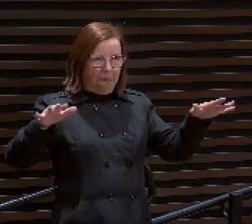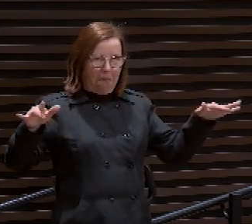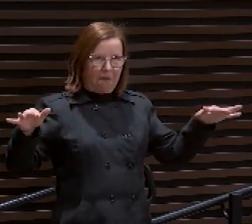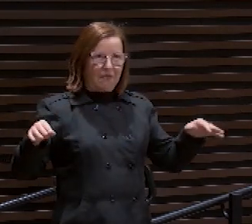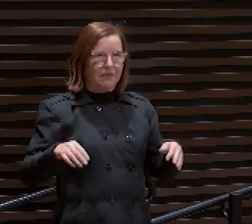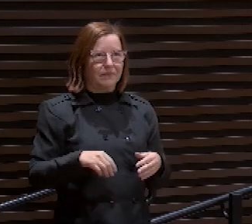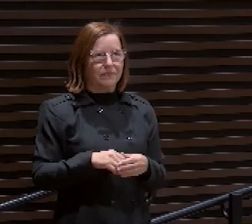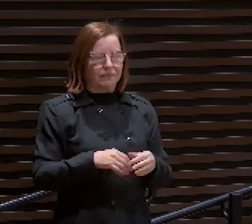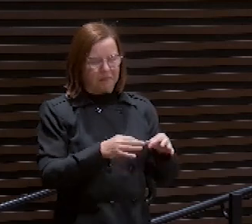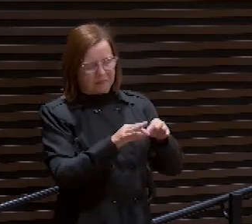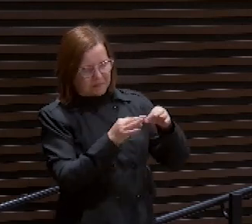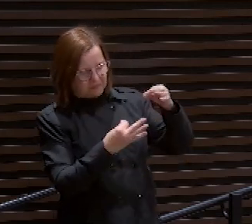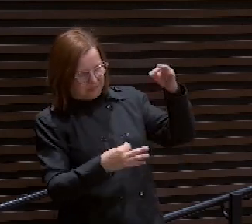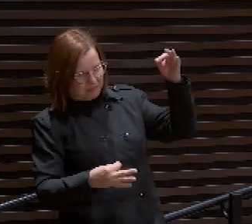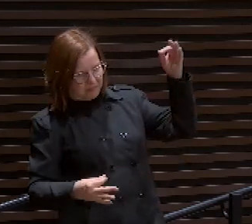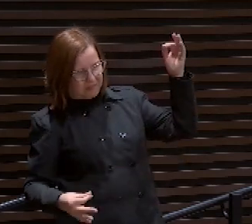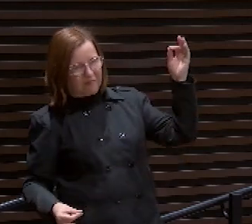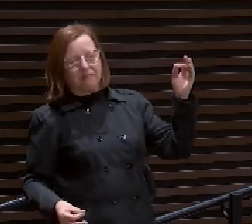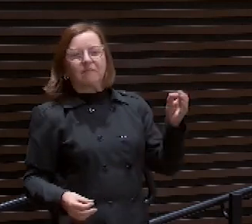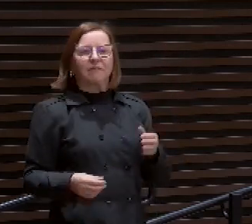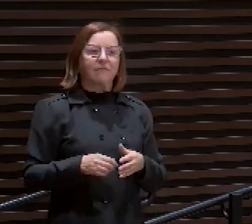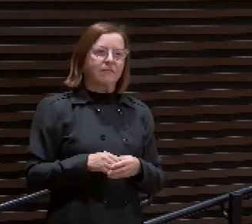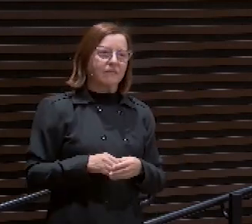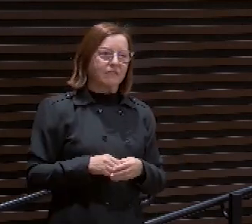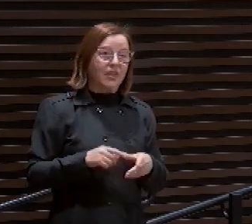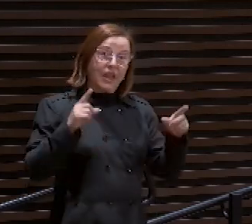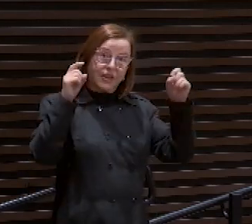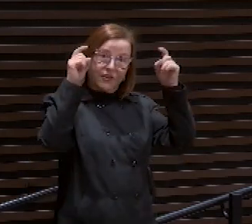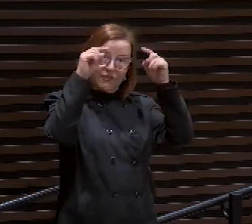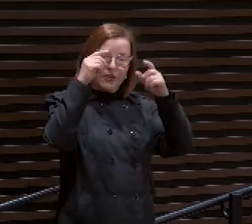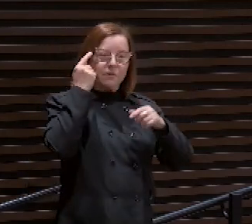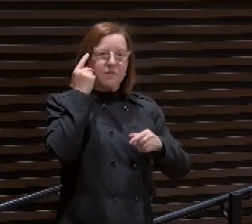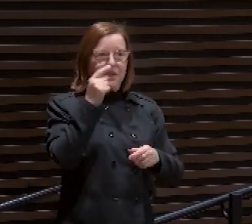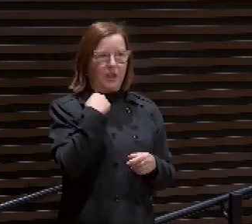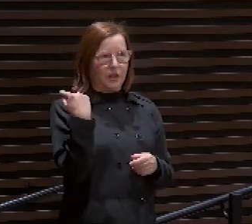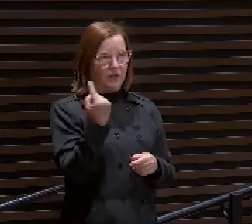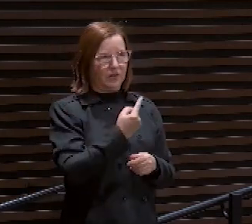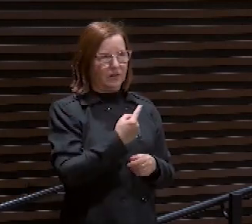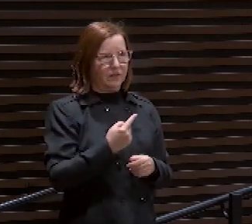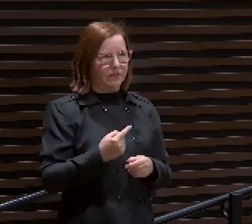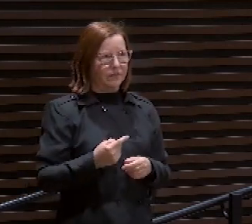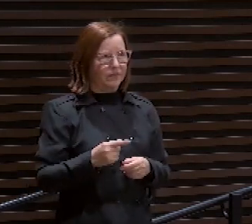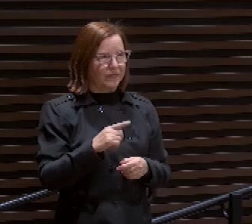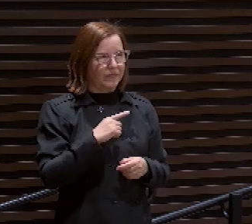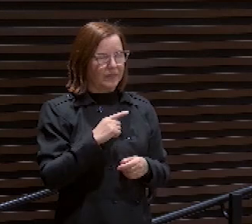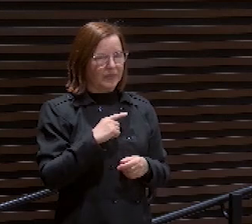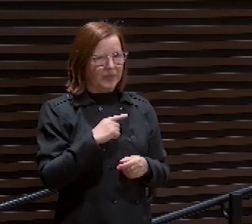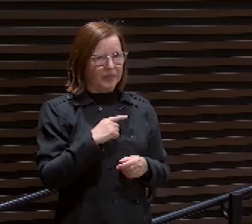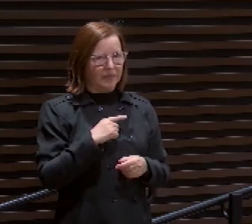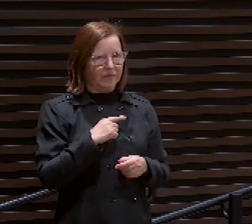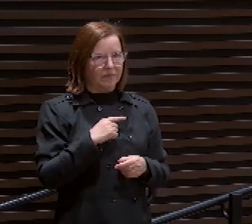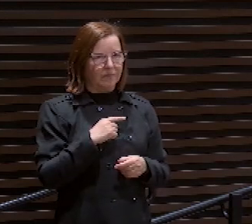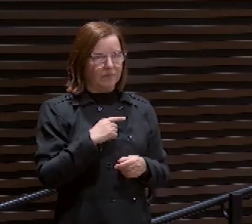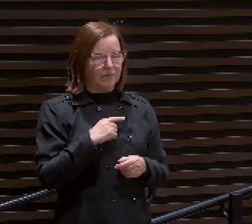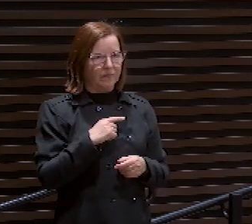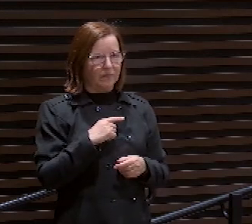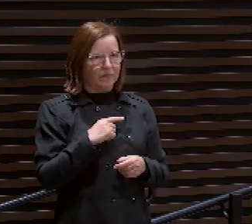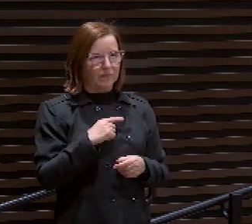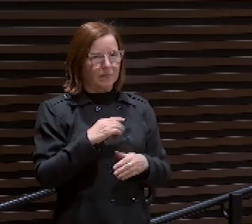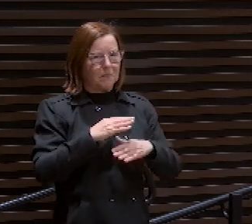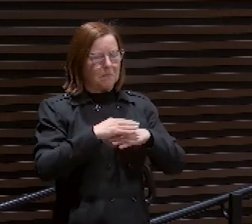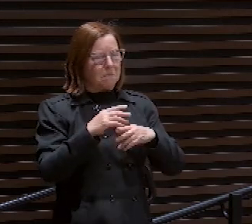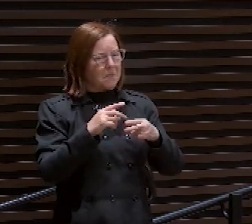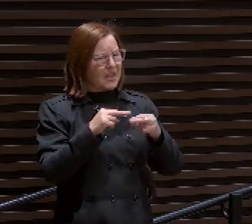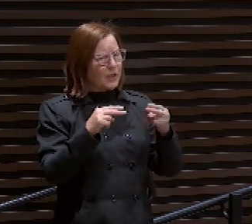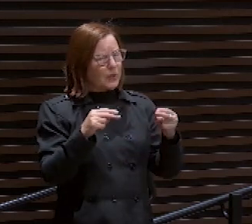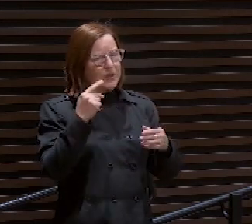Tem muitas complexidades. É difícil para nós. Existem outras questões a serem tratadas, como por